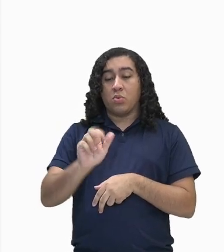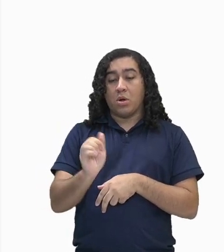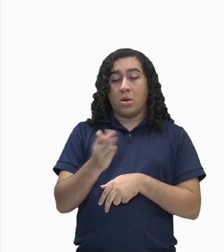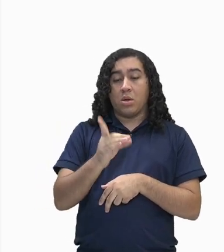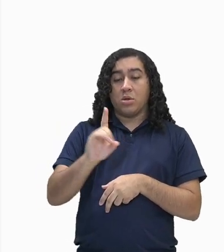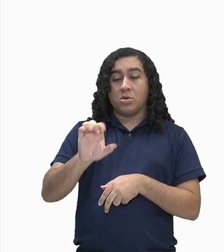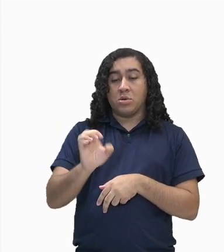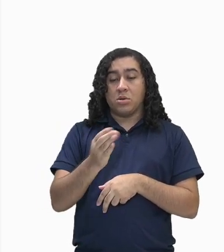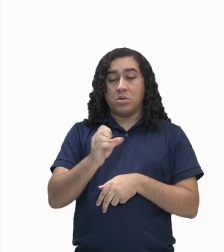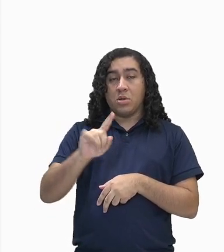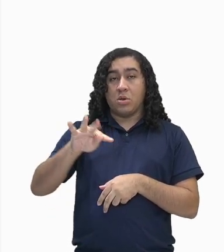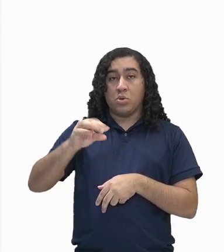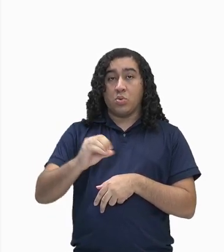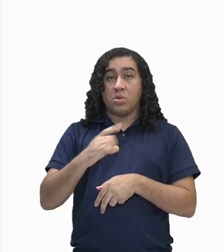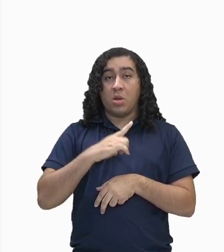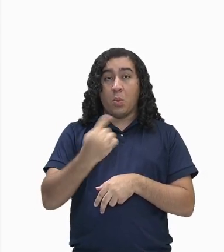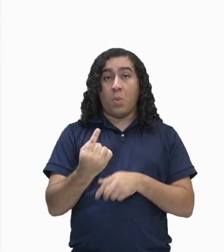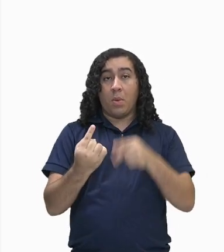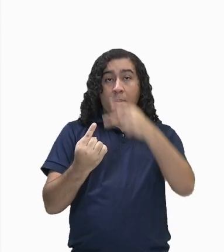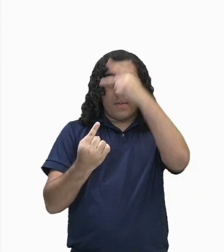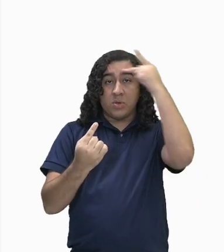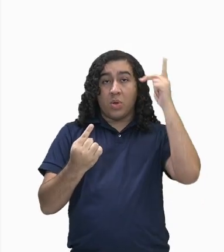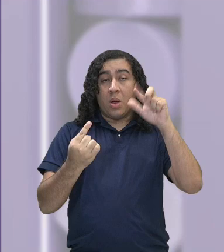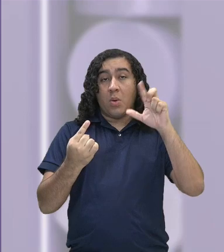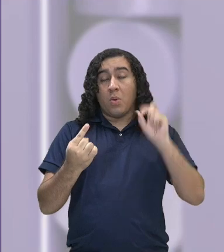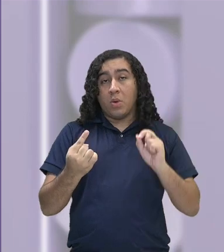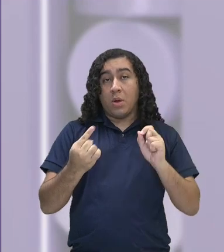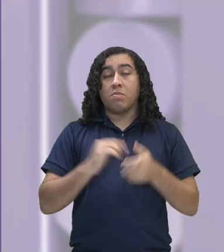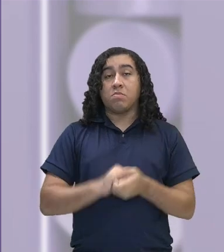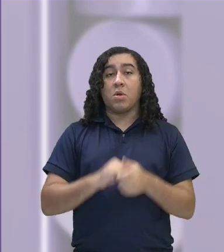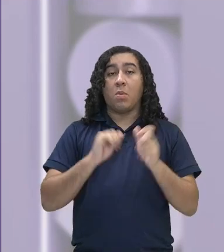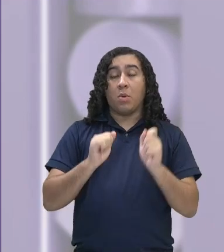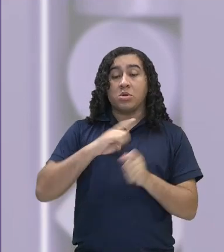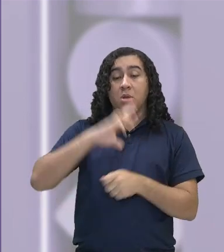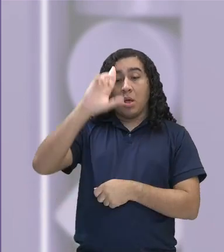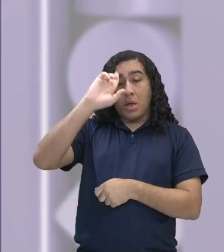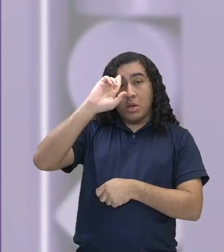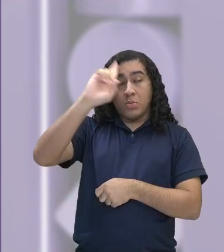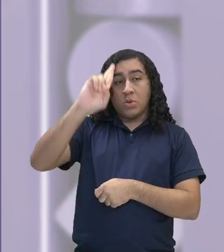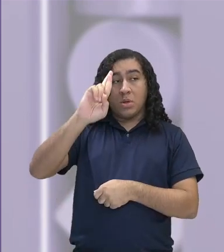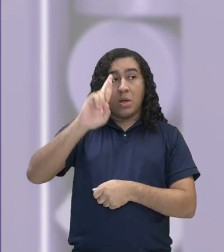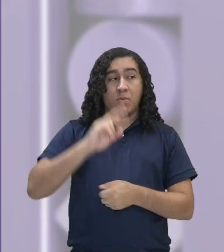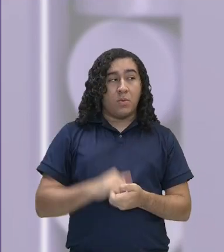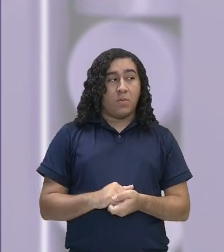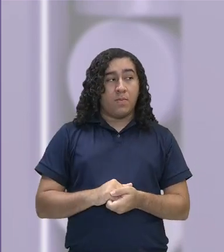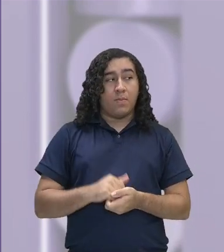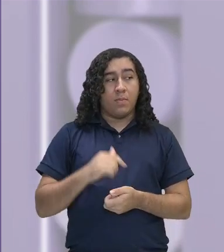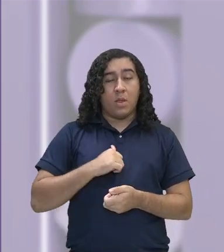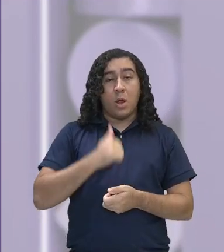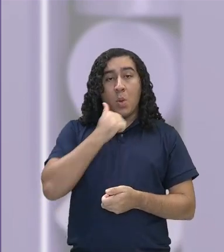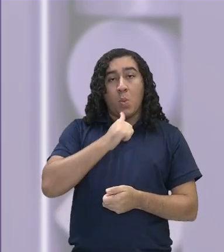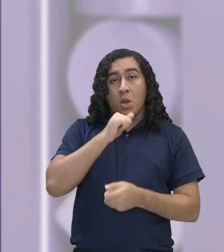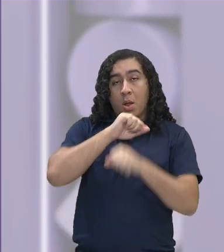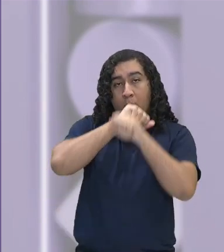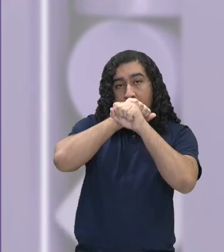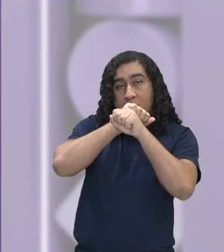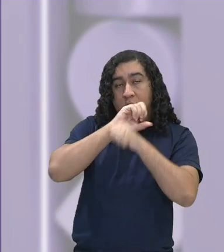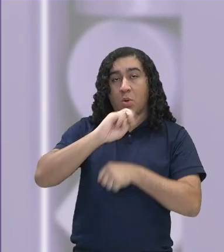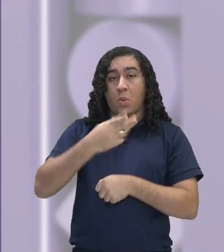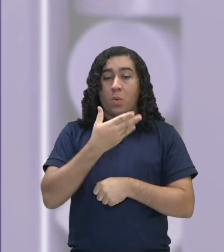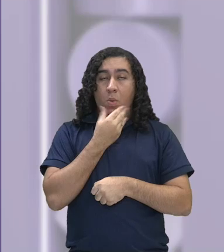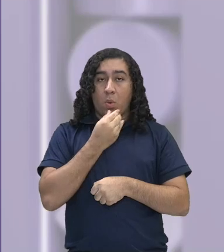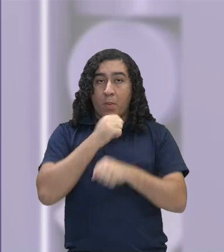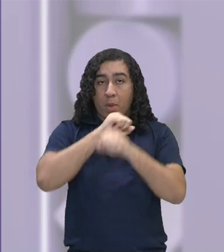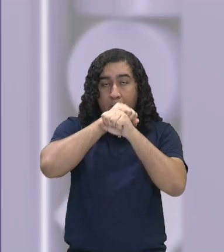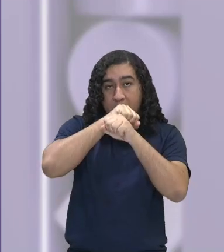ali de matriz africana se torna pai de santo ou mãe de santo, né, que é a maior autoridade